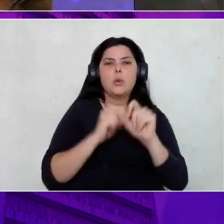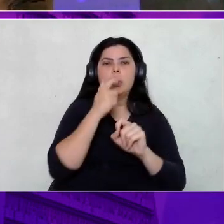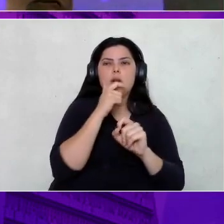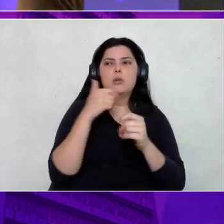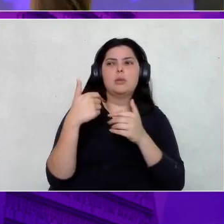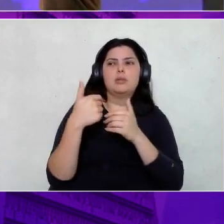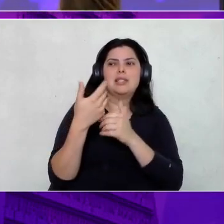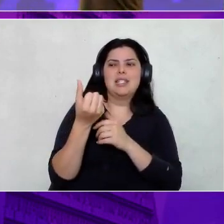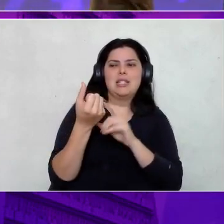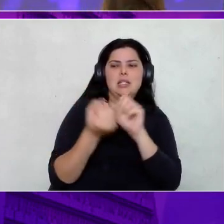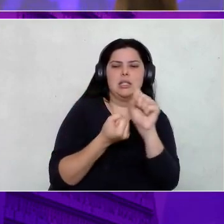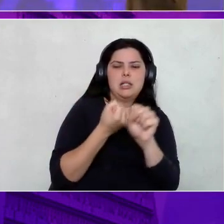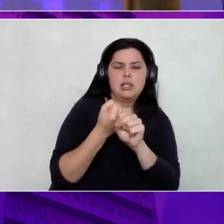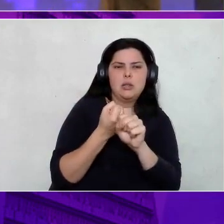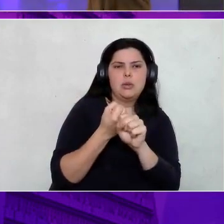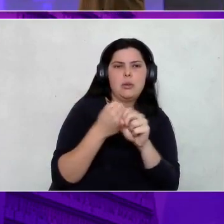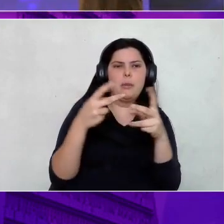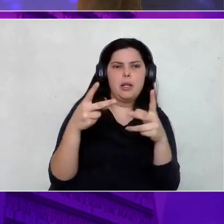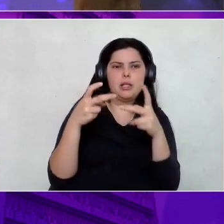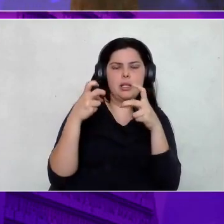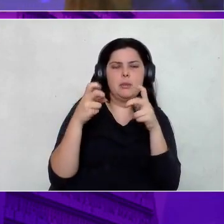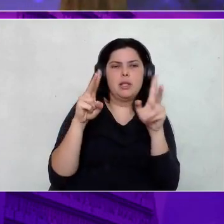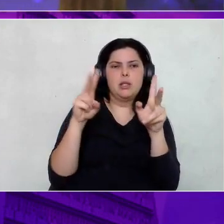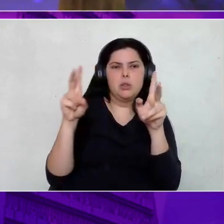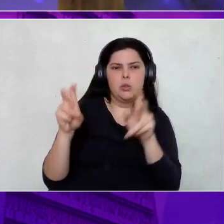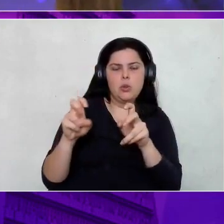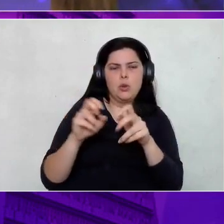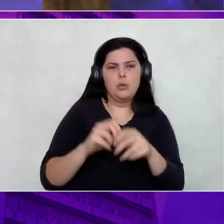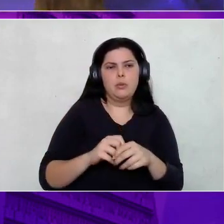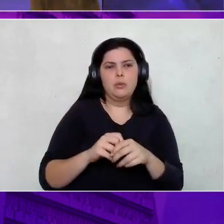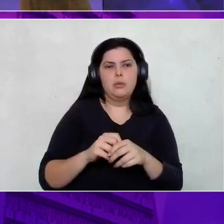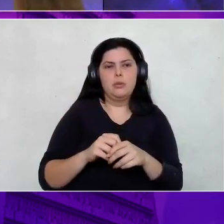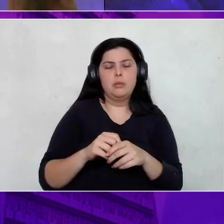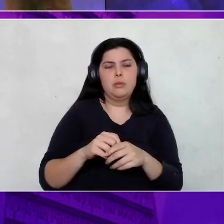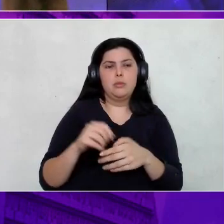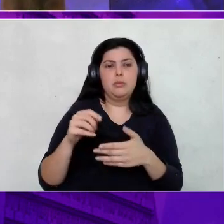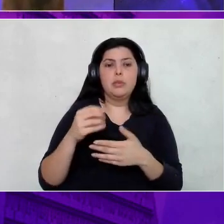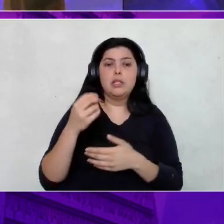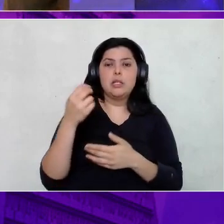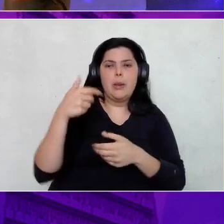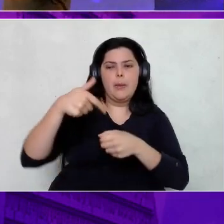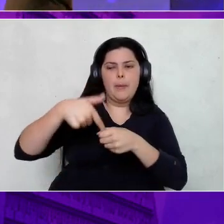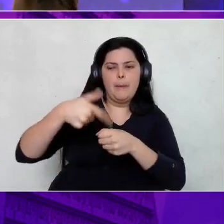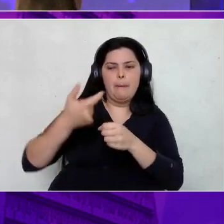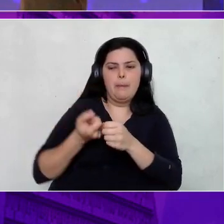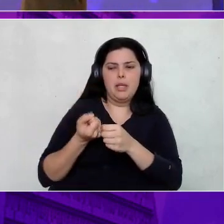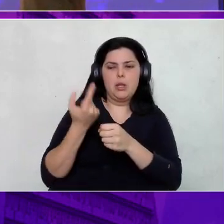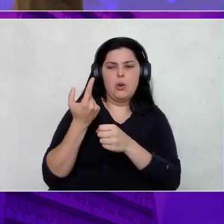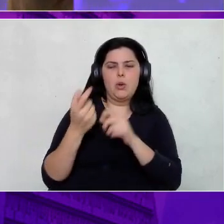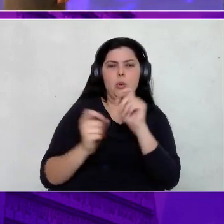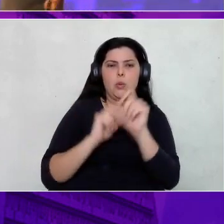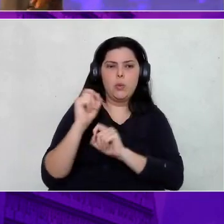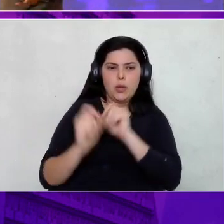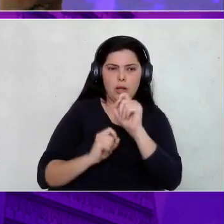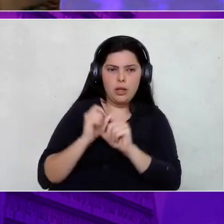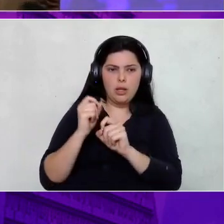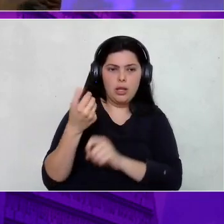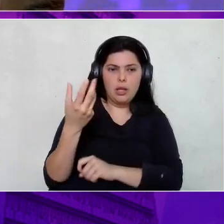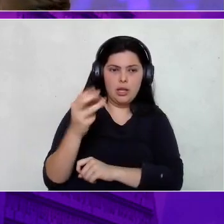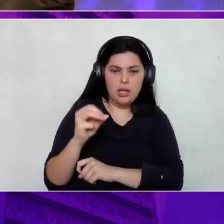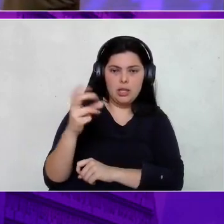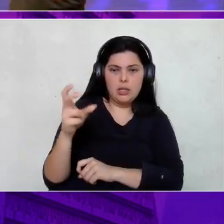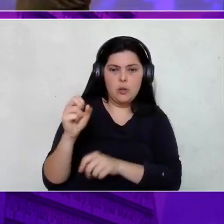anos, que olhar para a questão de se o petróleo, né, se o petróleo foi, dos últimos 30, 50 anos,